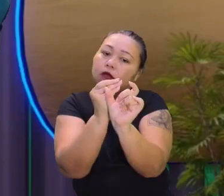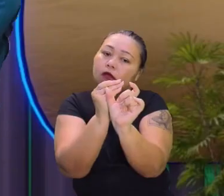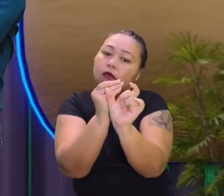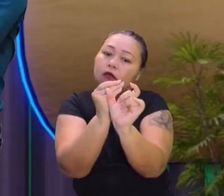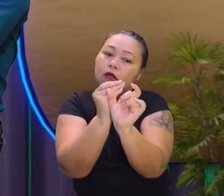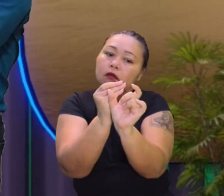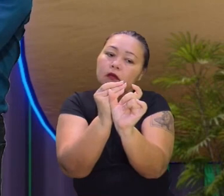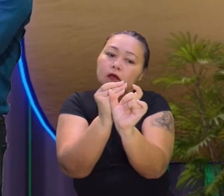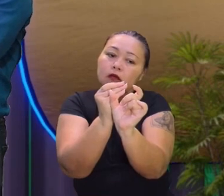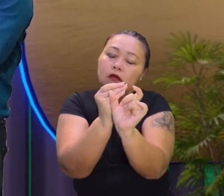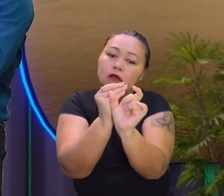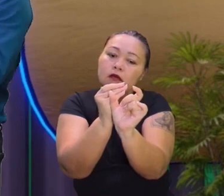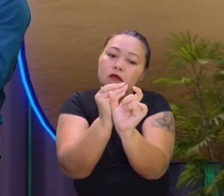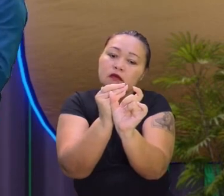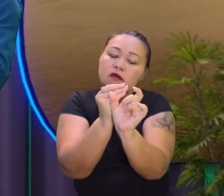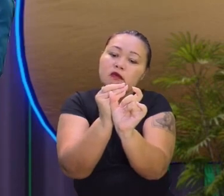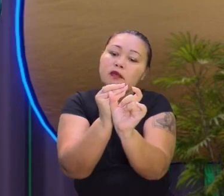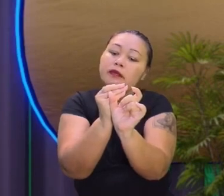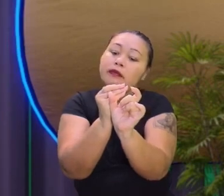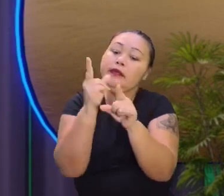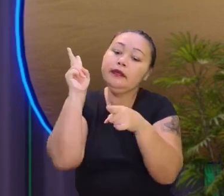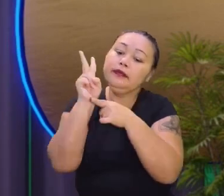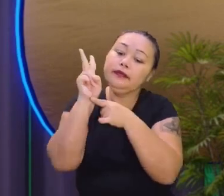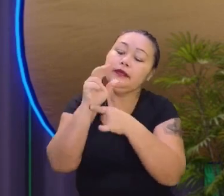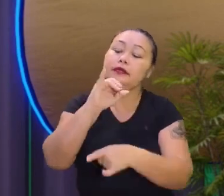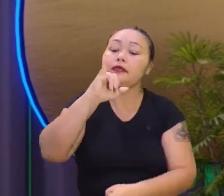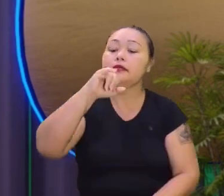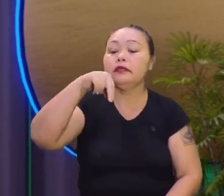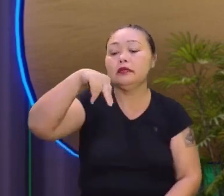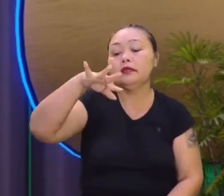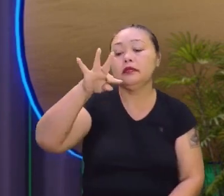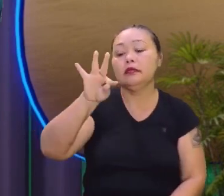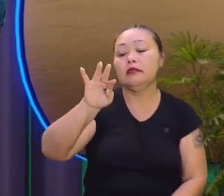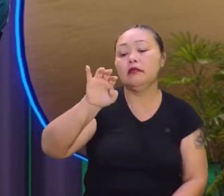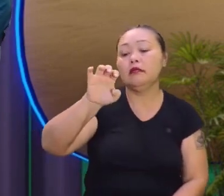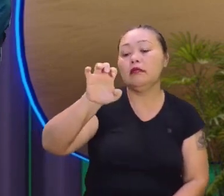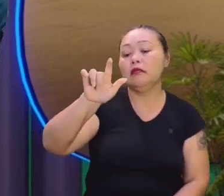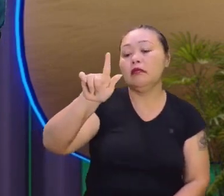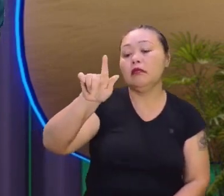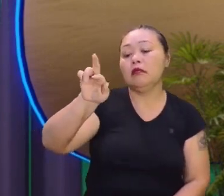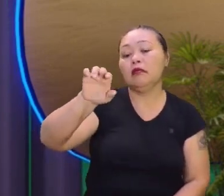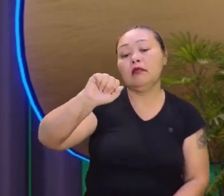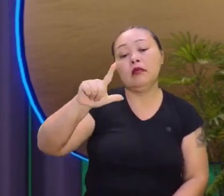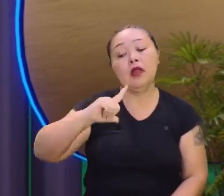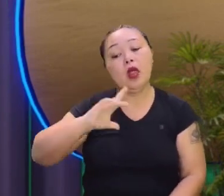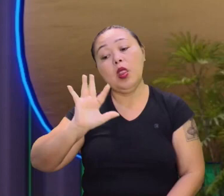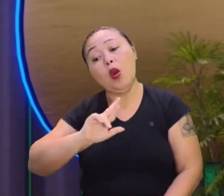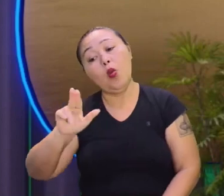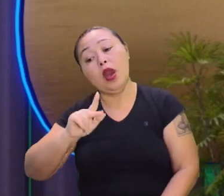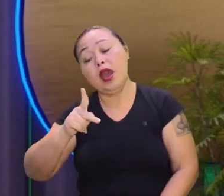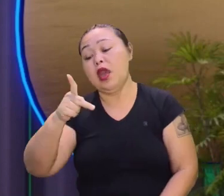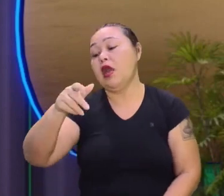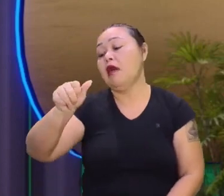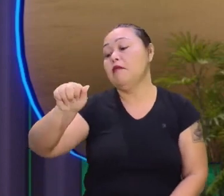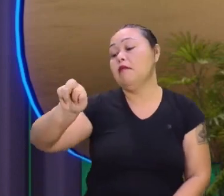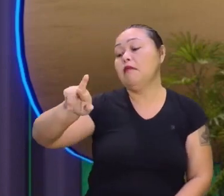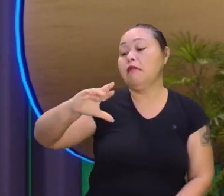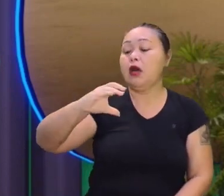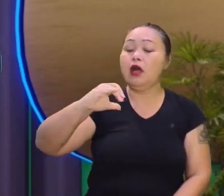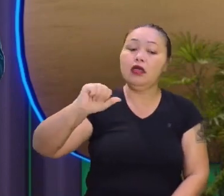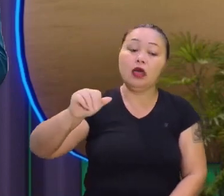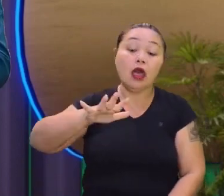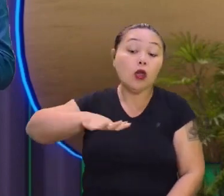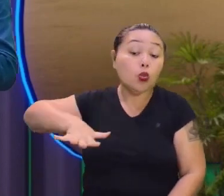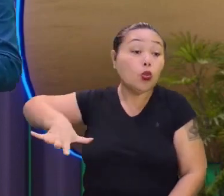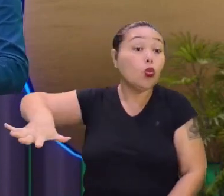Rogério? Exato. Proteção integral não é proteção parcial. Você está falando, é